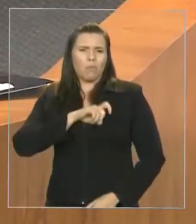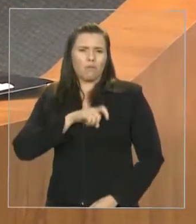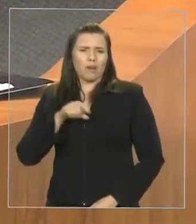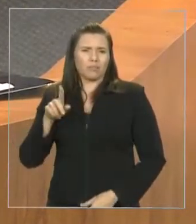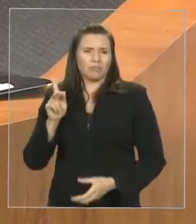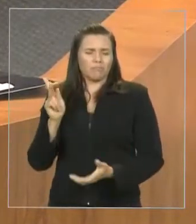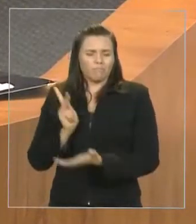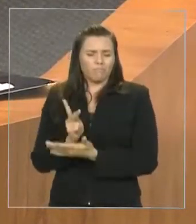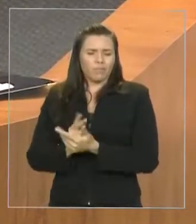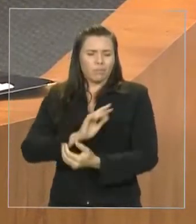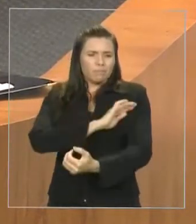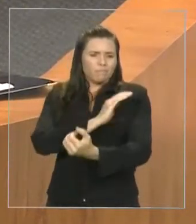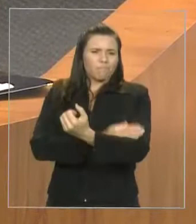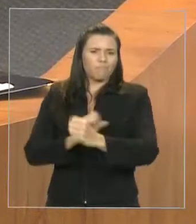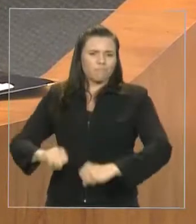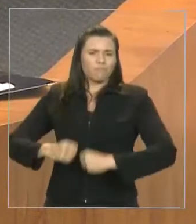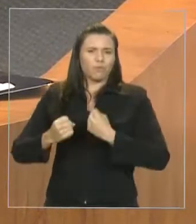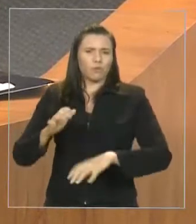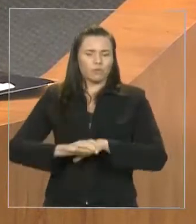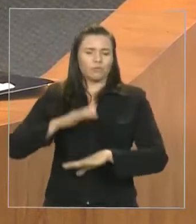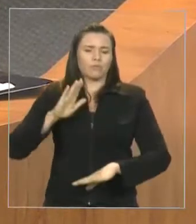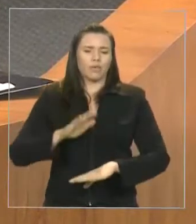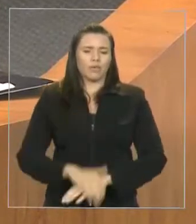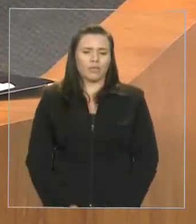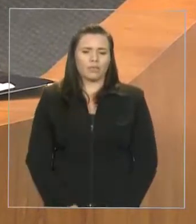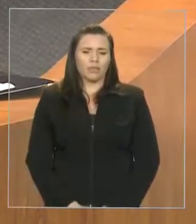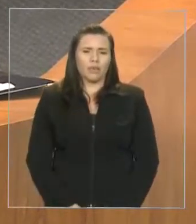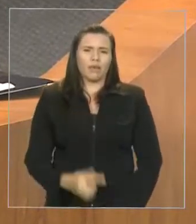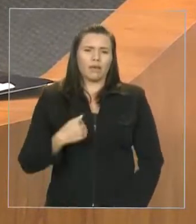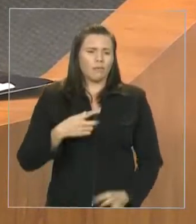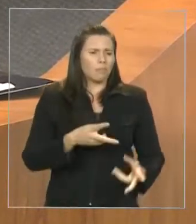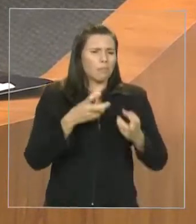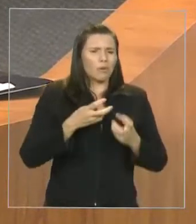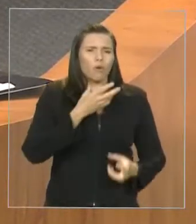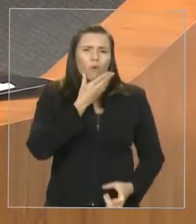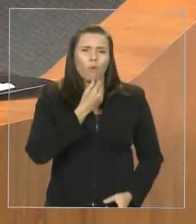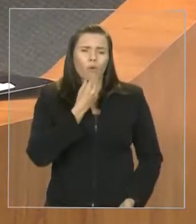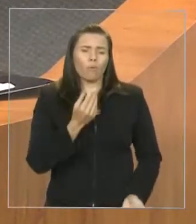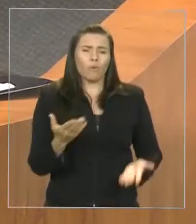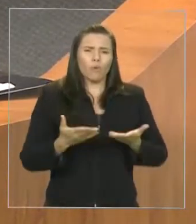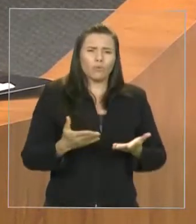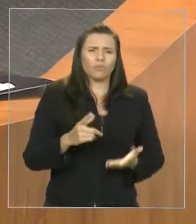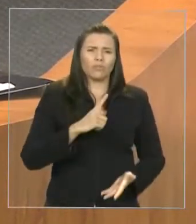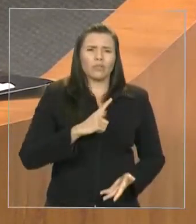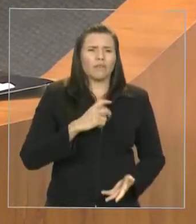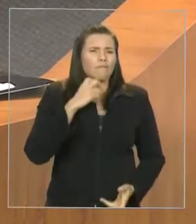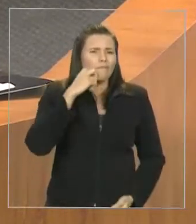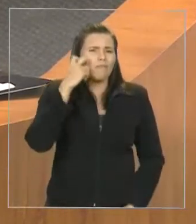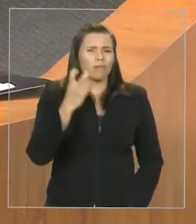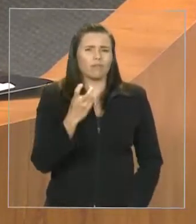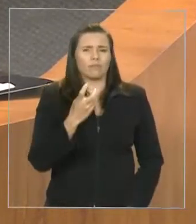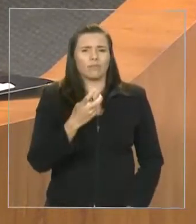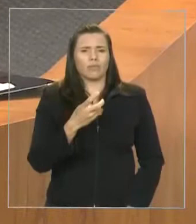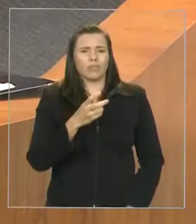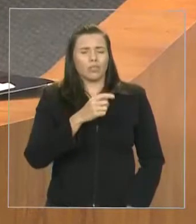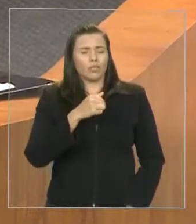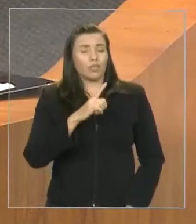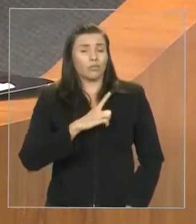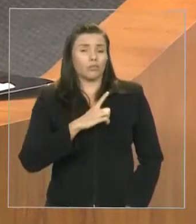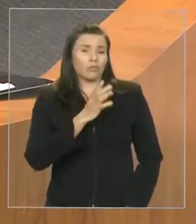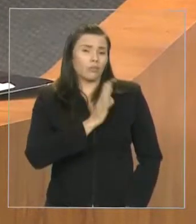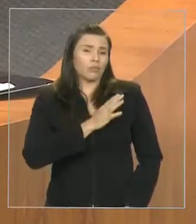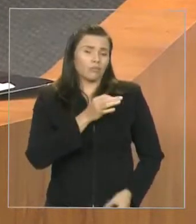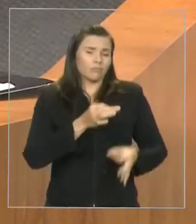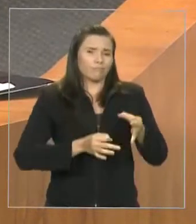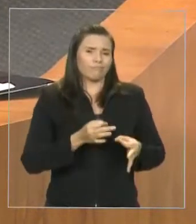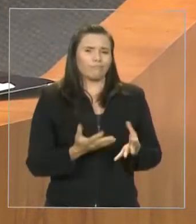rir-se da honra e a ter vergonha de ser honesto. Na manhã de hoje, eu quero mais uma vez